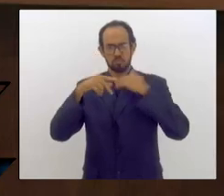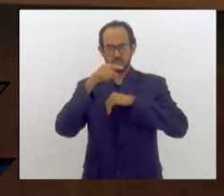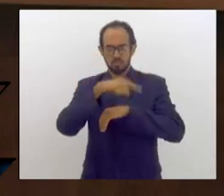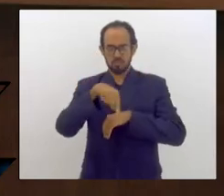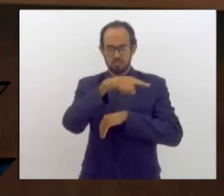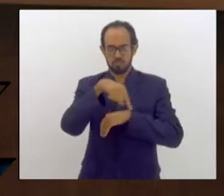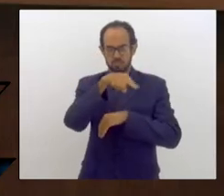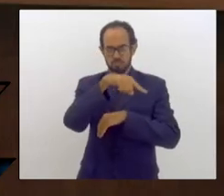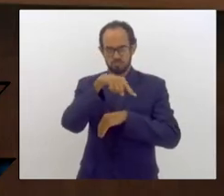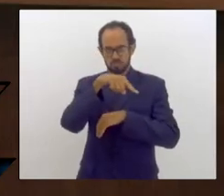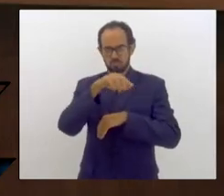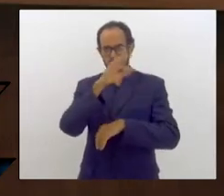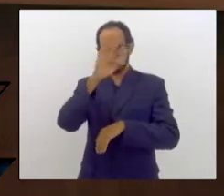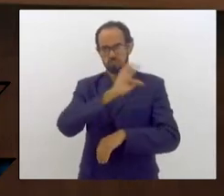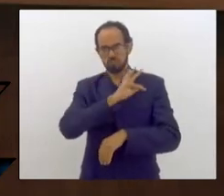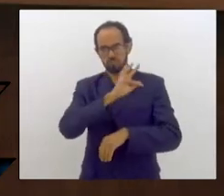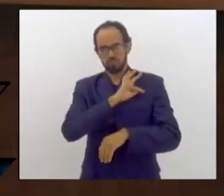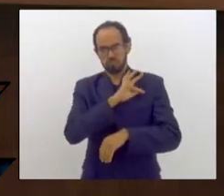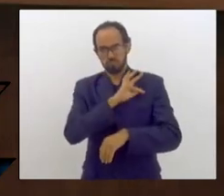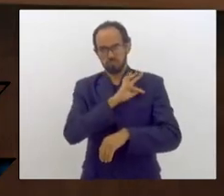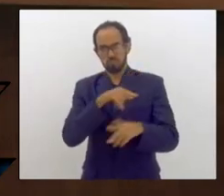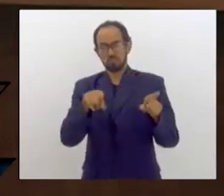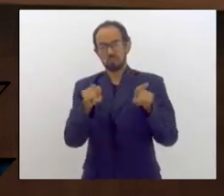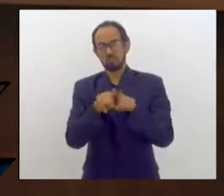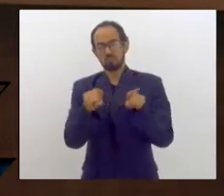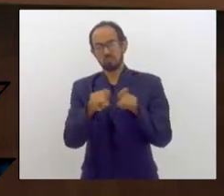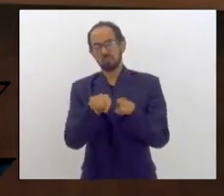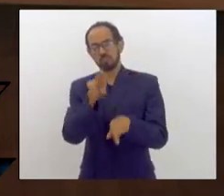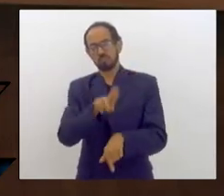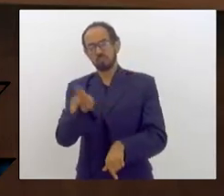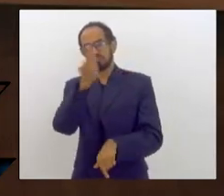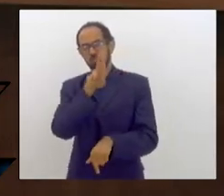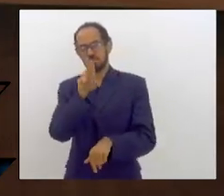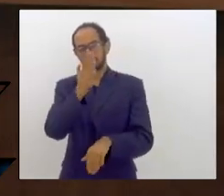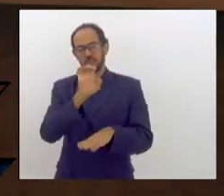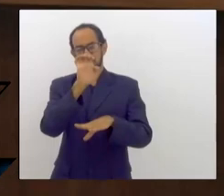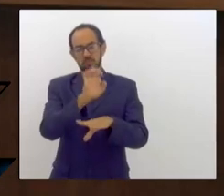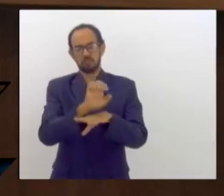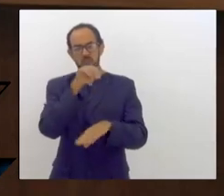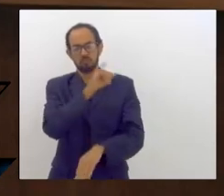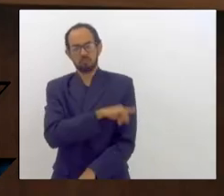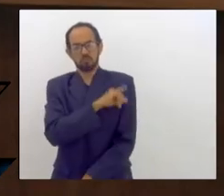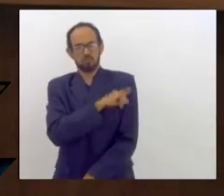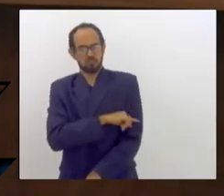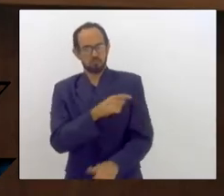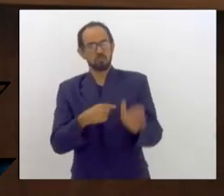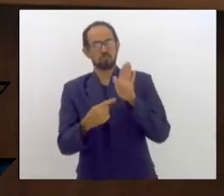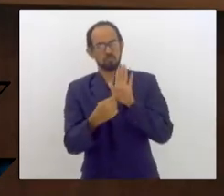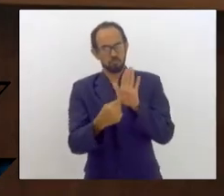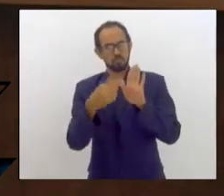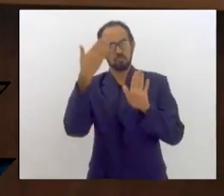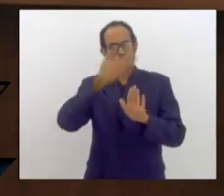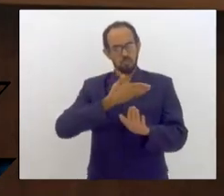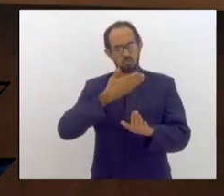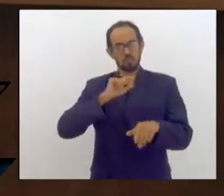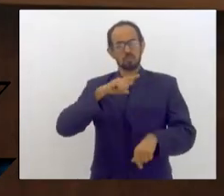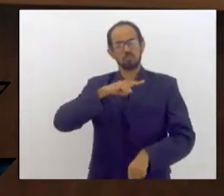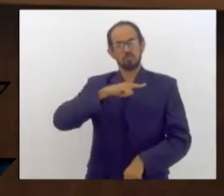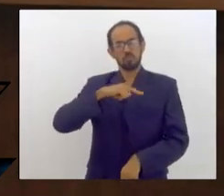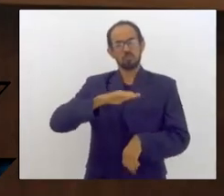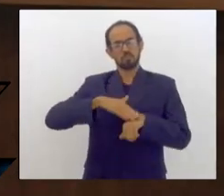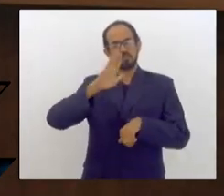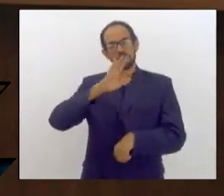um levantamento à época feito pela Universidade do Estado do Rio de Janeiro, demonstrou que tinha muito mais